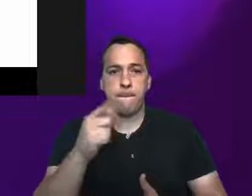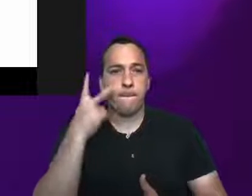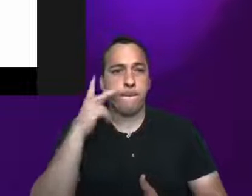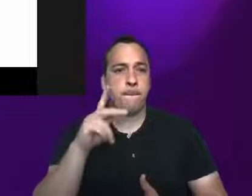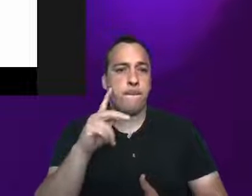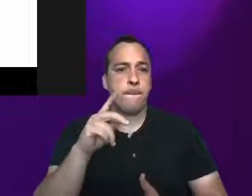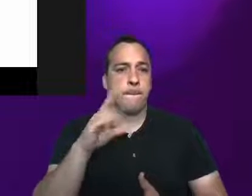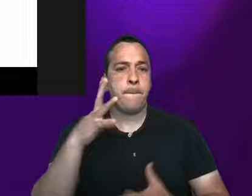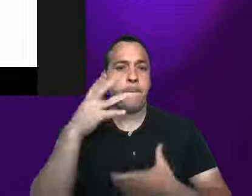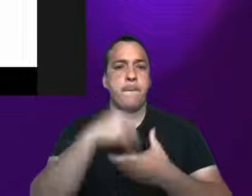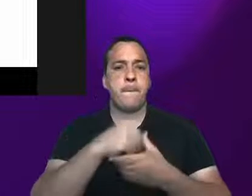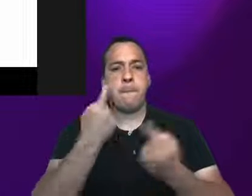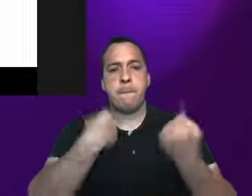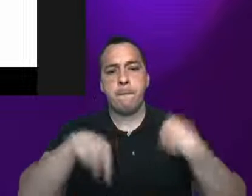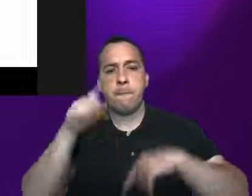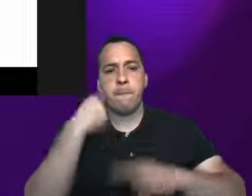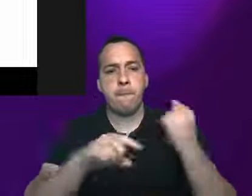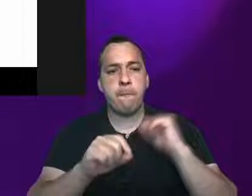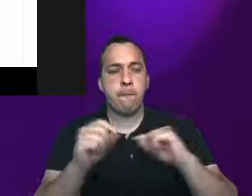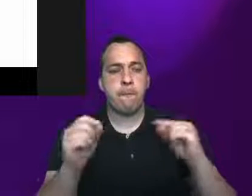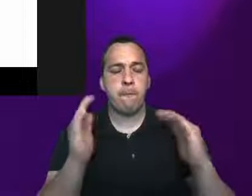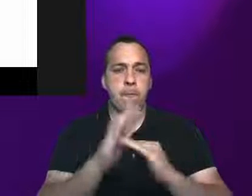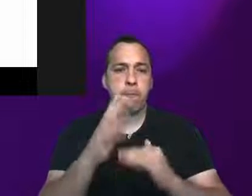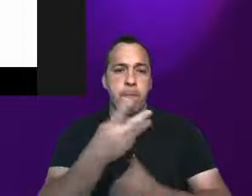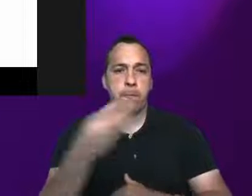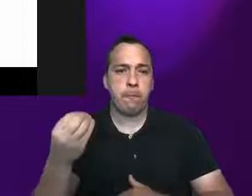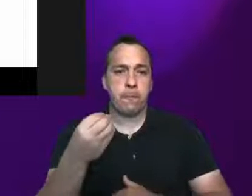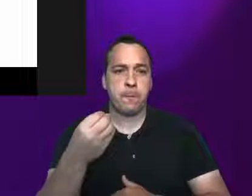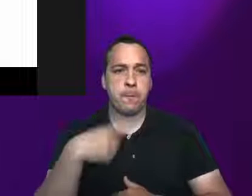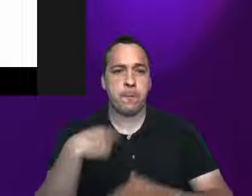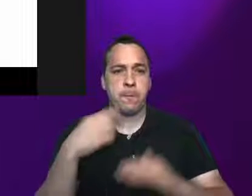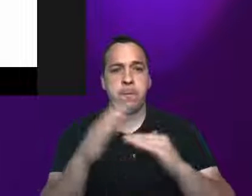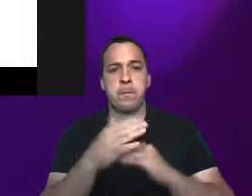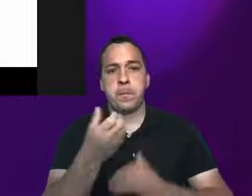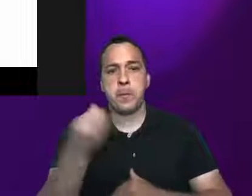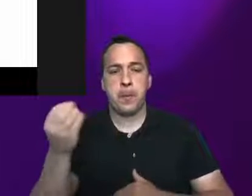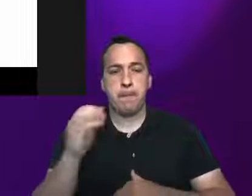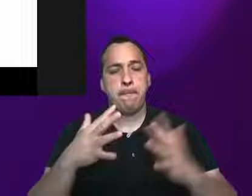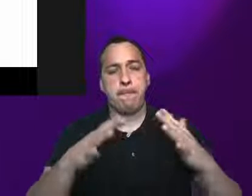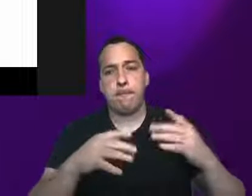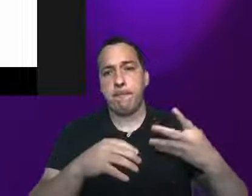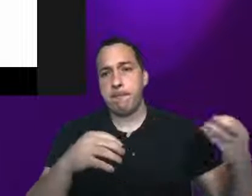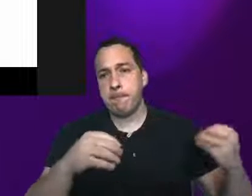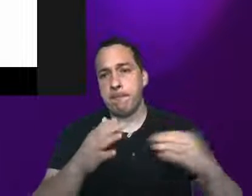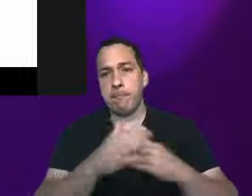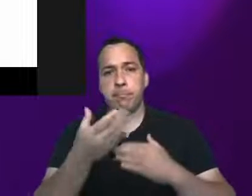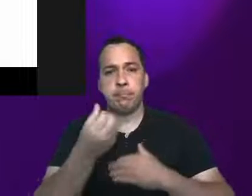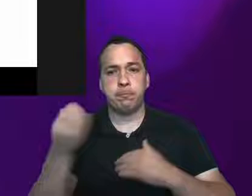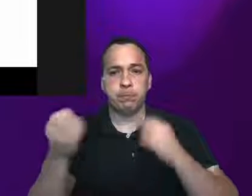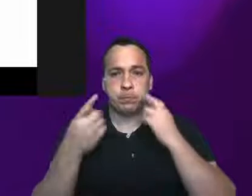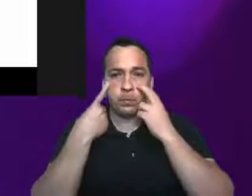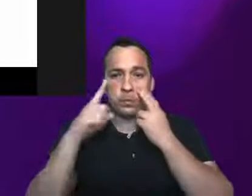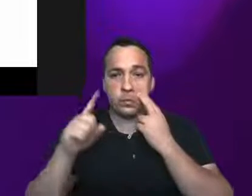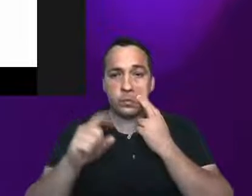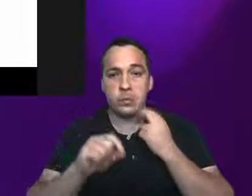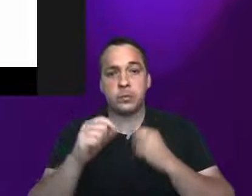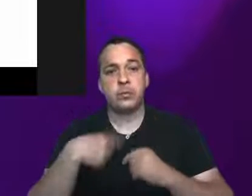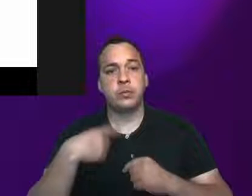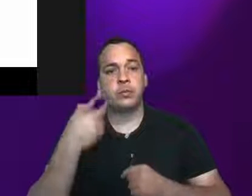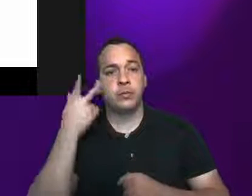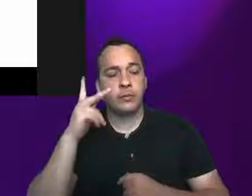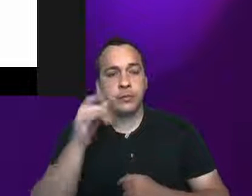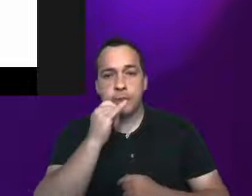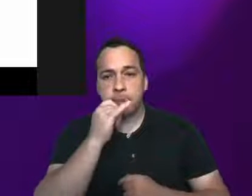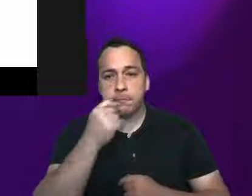pode utilizar até 400 a 600 miligramas por dia, ou seja, 30 ampolas por dia. Não é ficar naquela dose, vamos